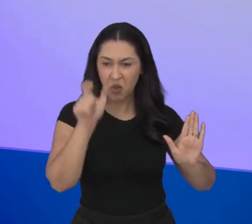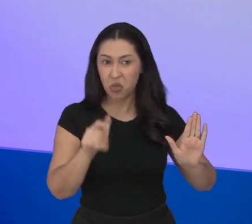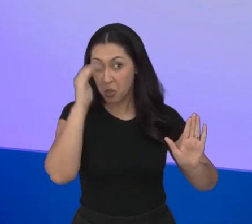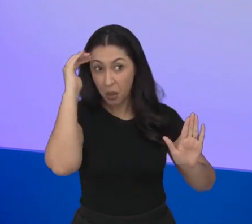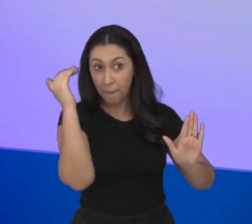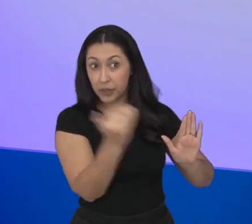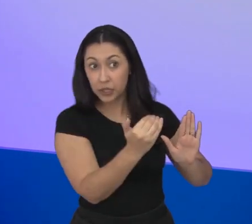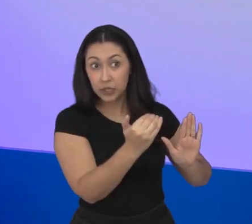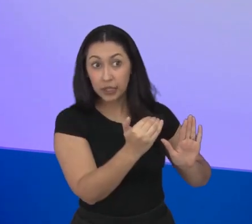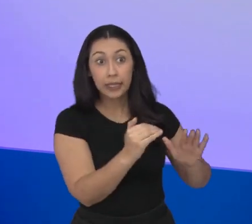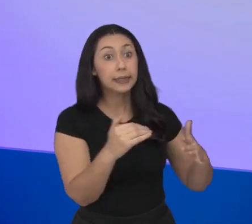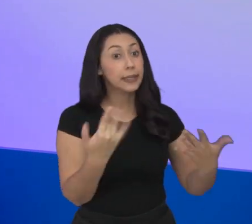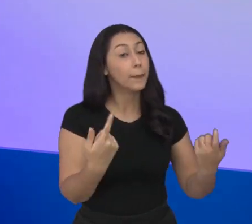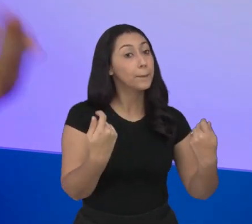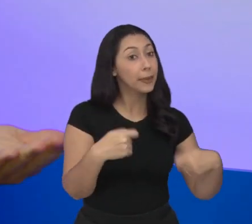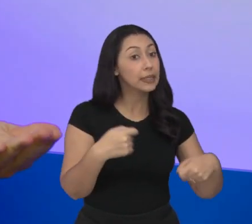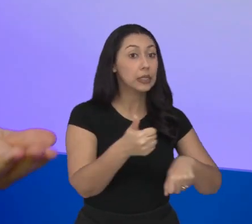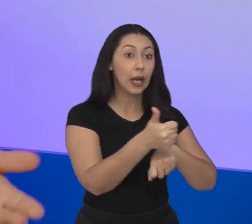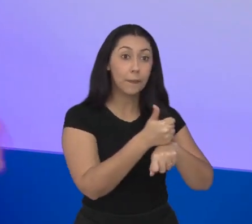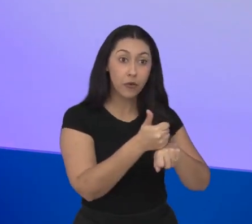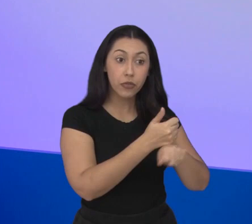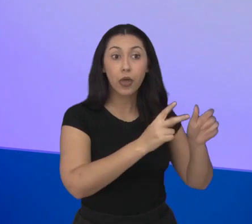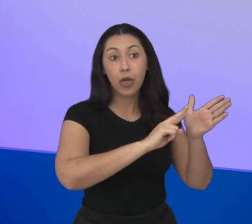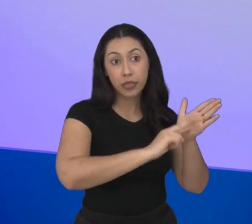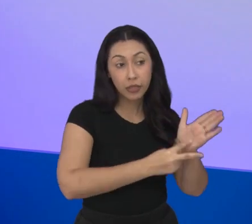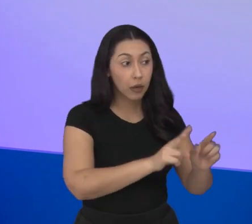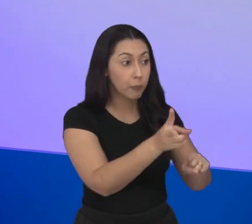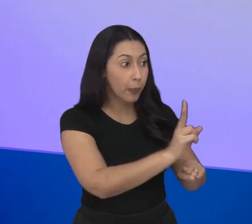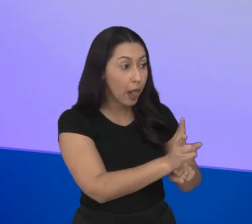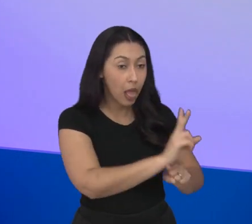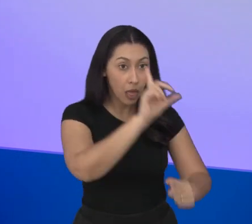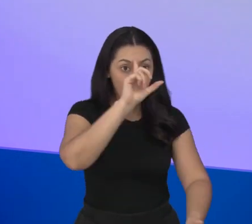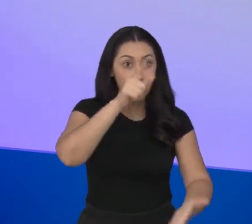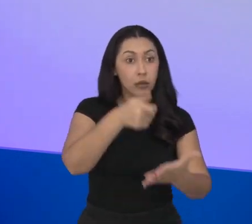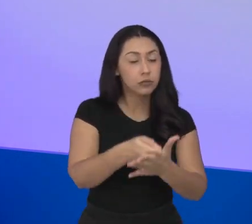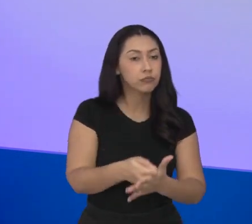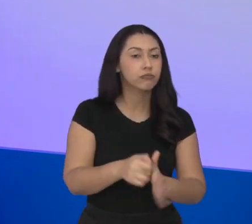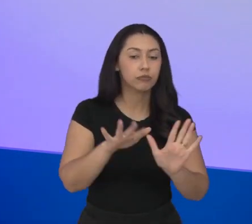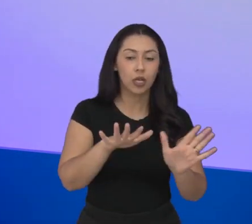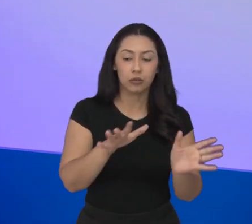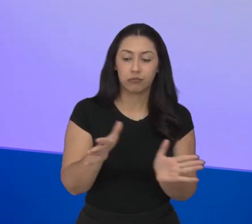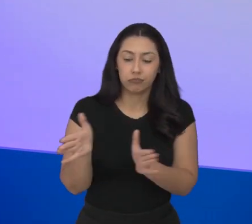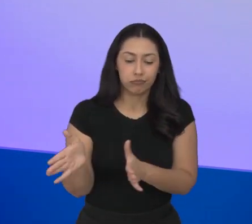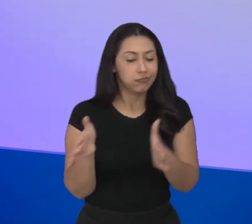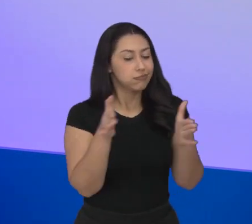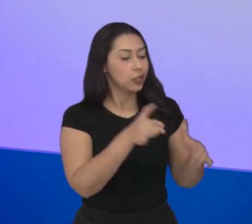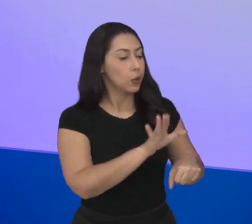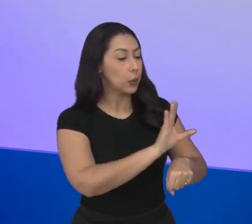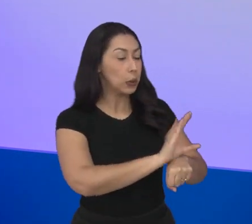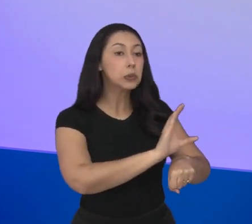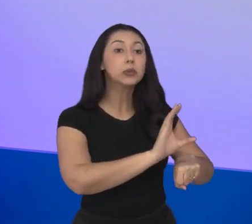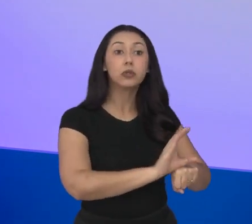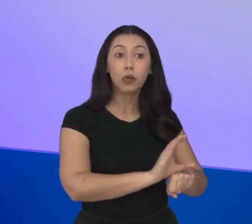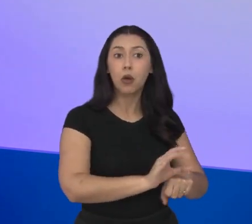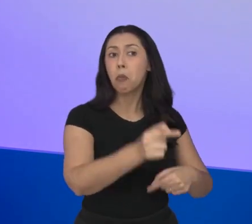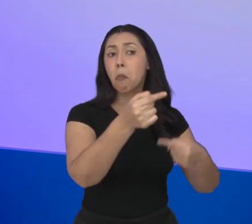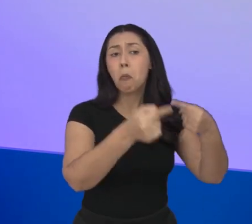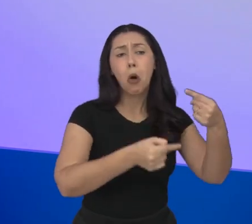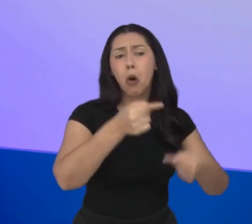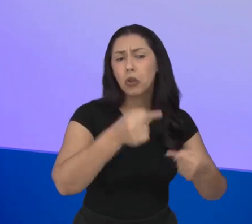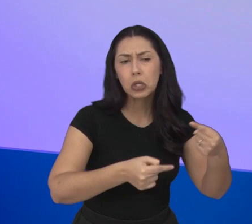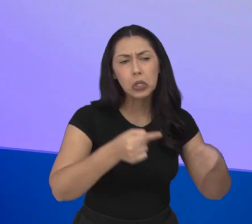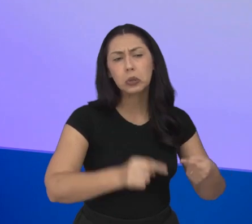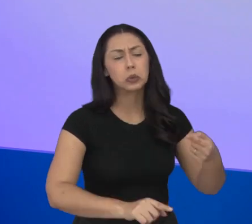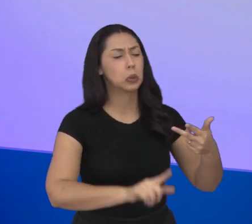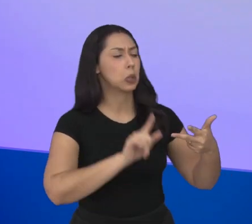escritas, começa-se as decisões dos síndicos. Aí pensem vocês agora, dando esse exemplo, levando para o nosso Código Civil, que os políticos e a